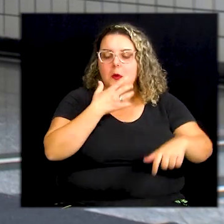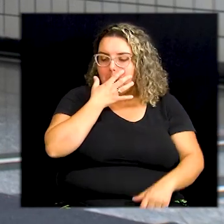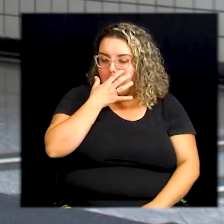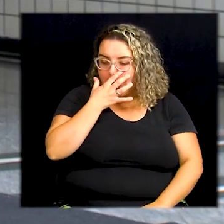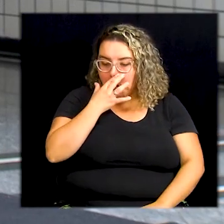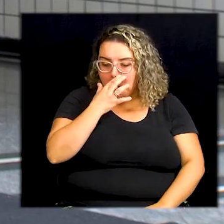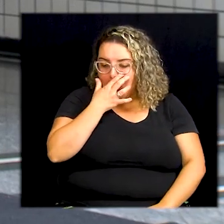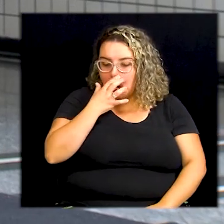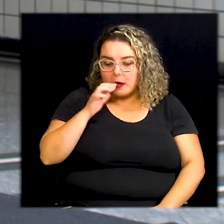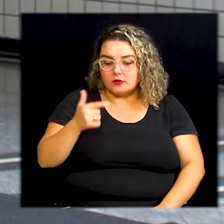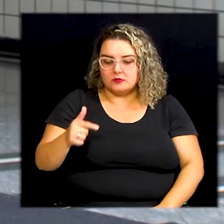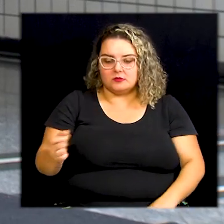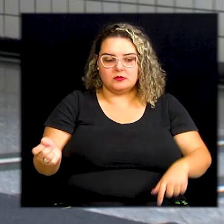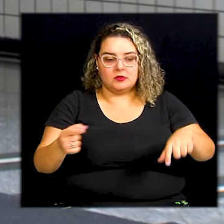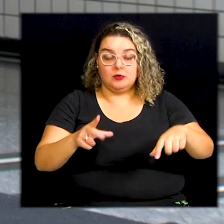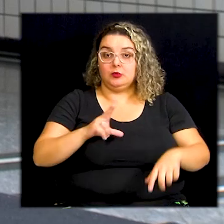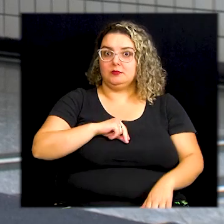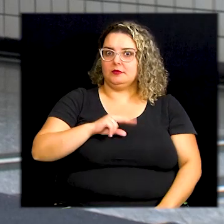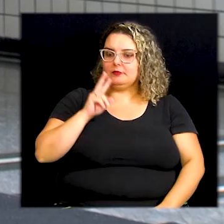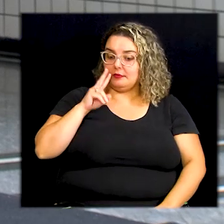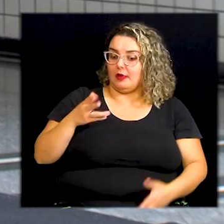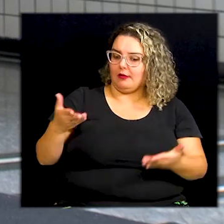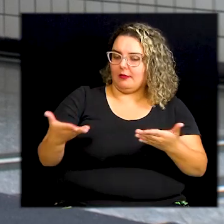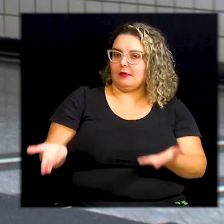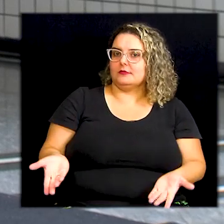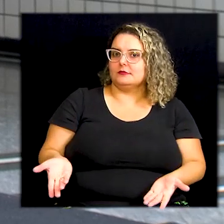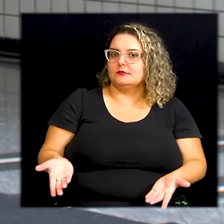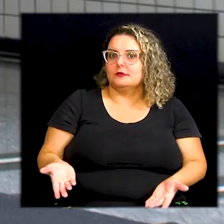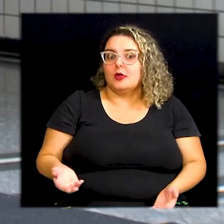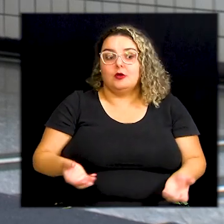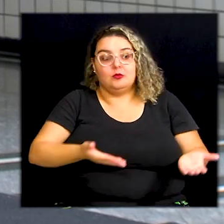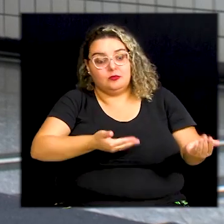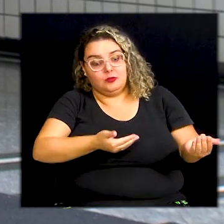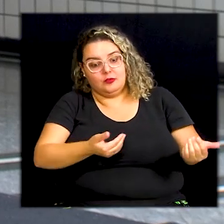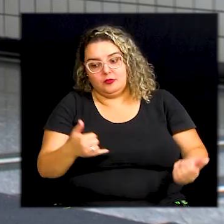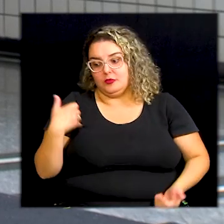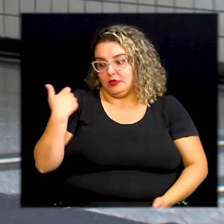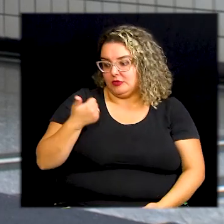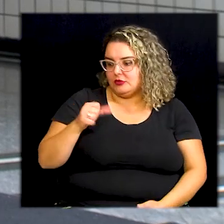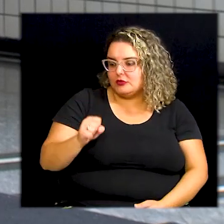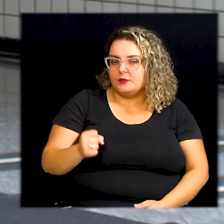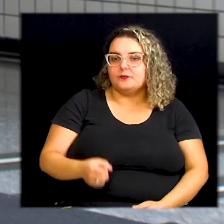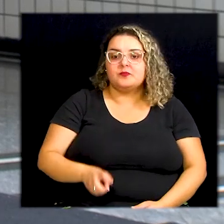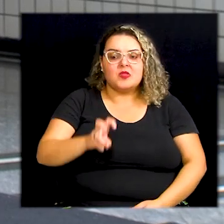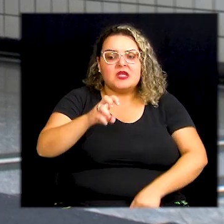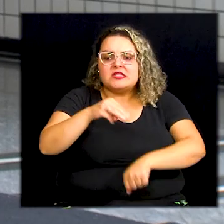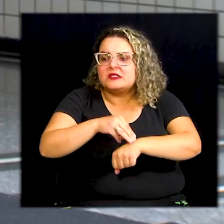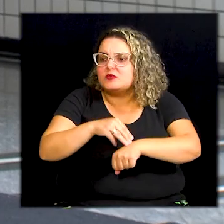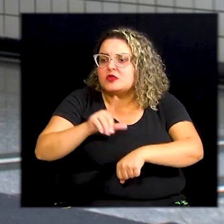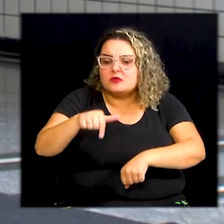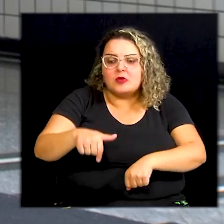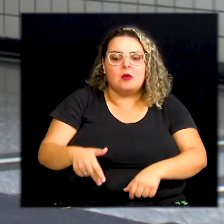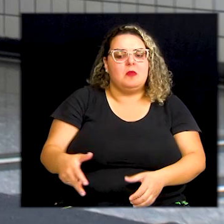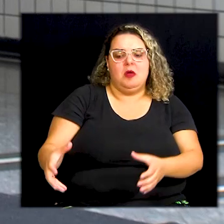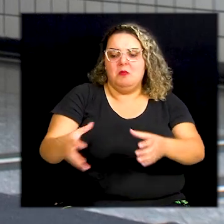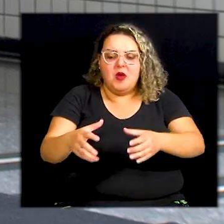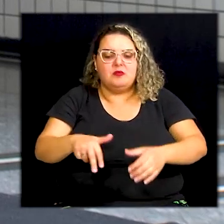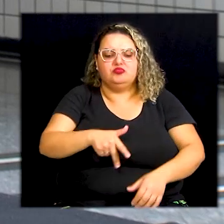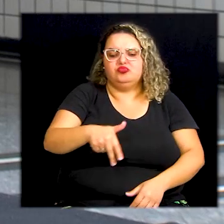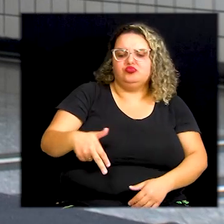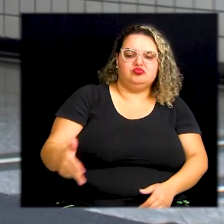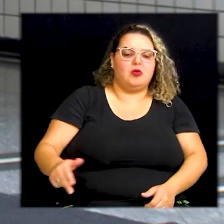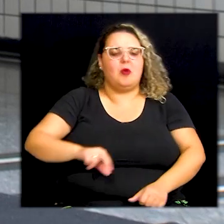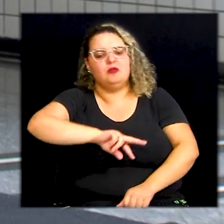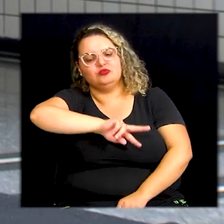gol. Não saiu o gol. Falei, putz, vamos ver agora, porque é novo, tem 18 anos, né? Ah, mas deu 5 minutos depois, você pegou a bola,